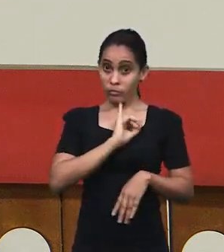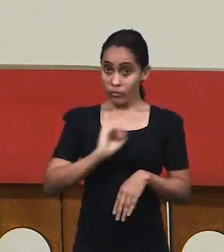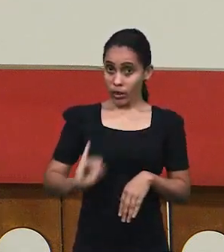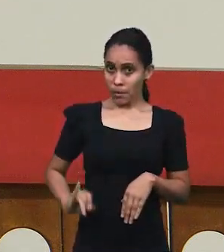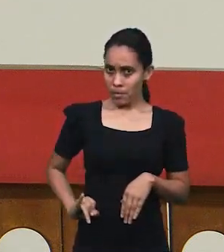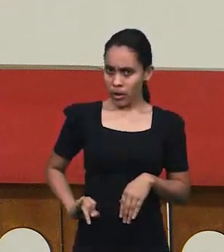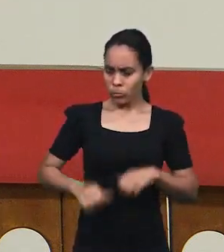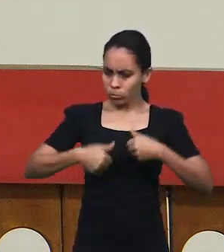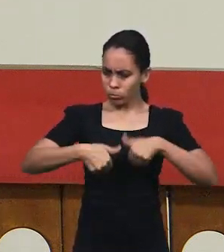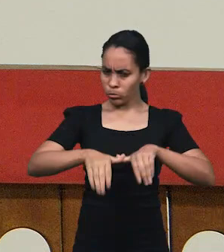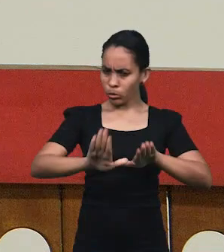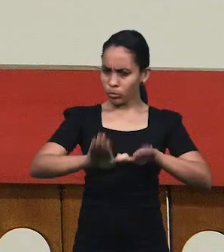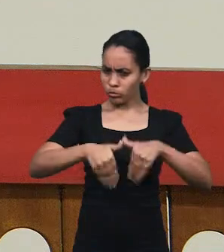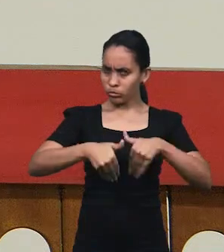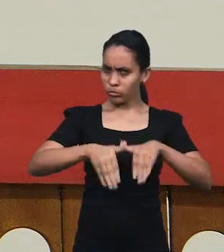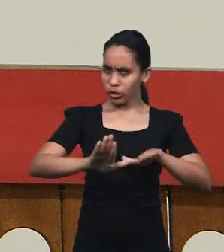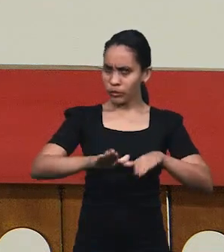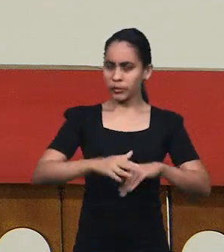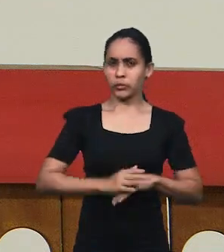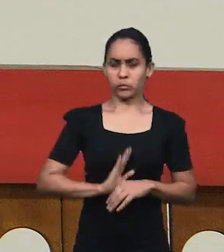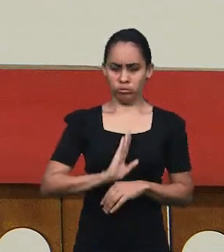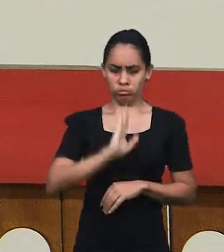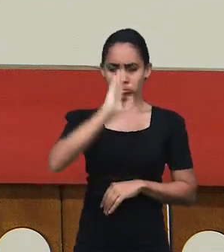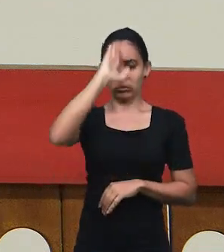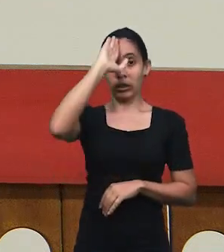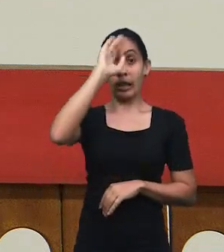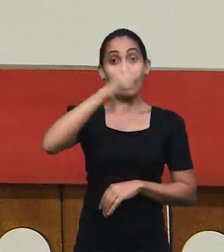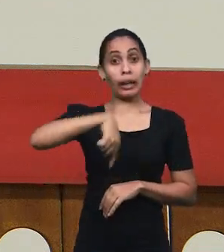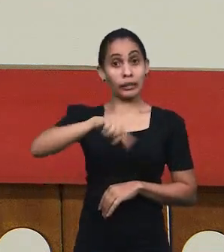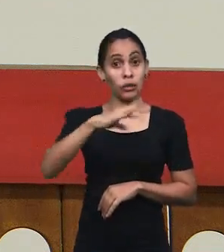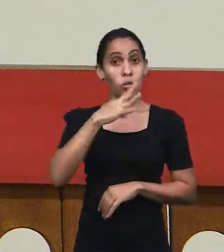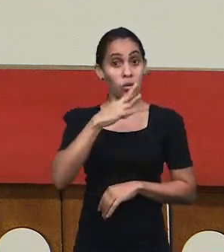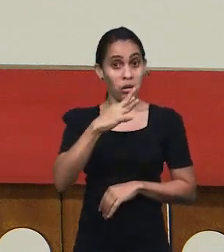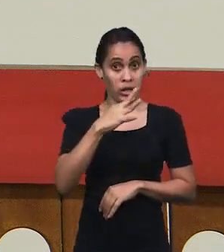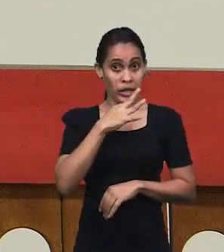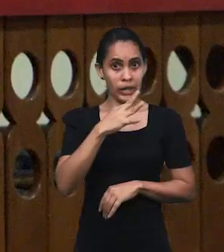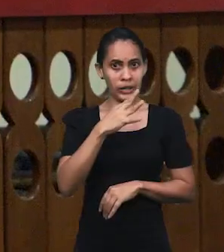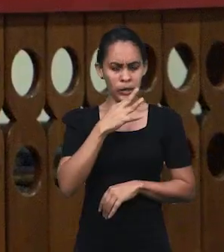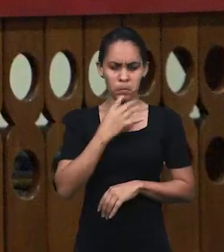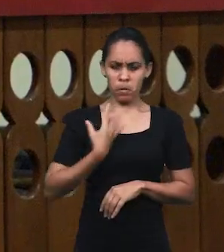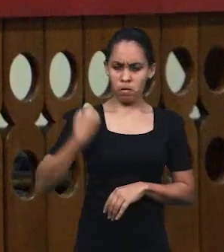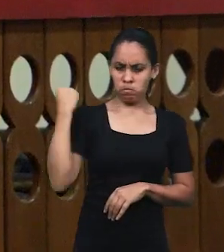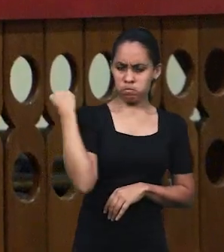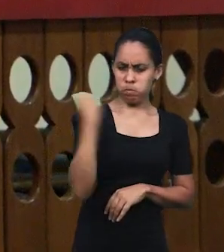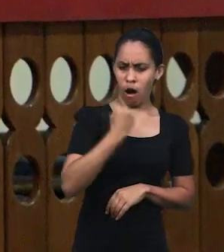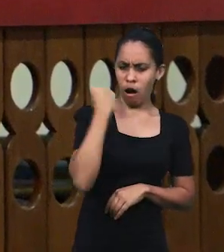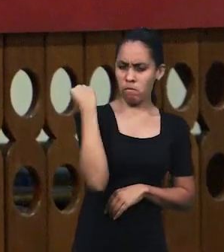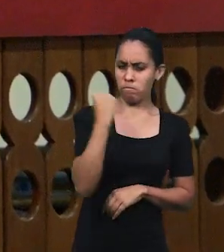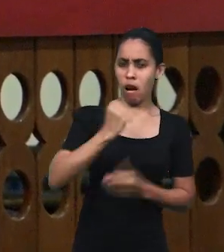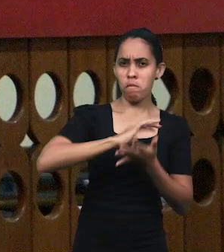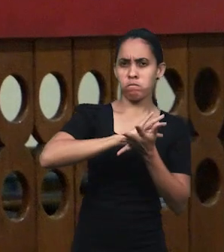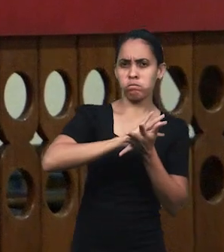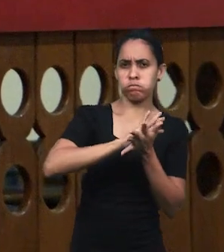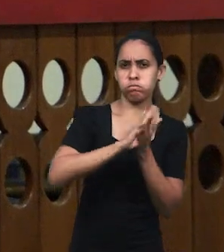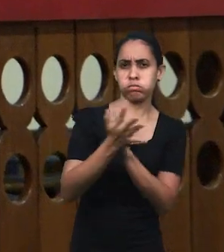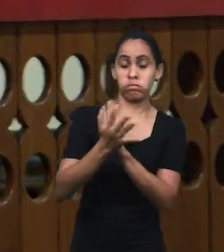Império Romano, os soldados do Império Romano, eles eram conhecidos pela sua